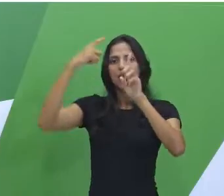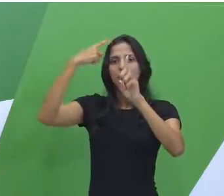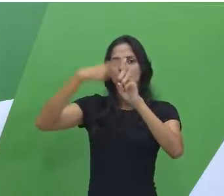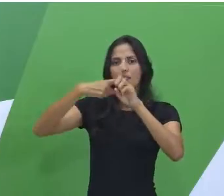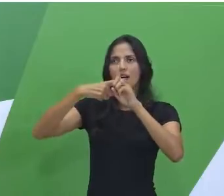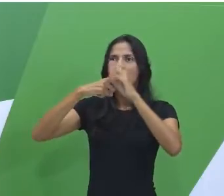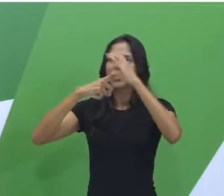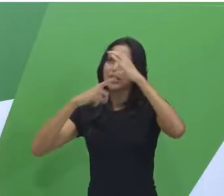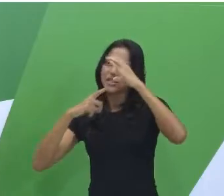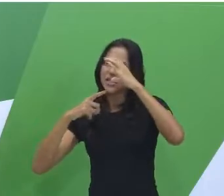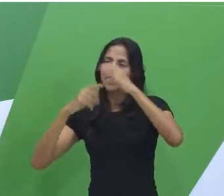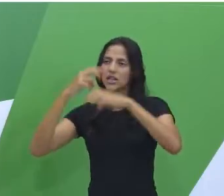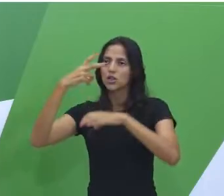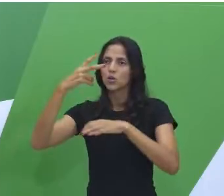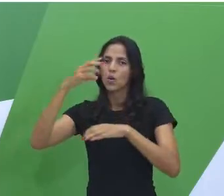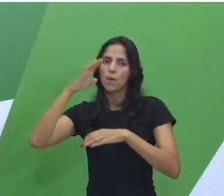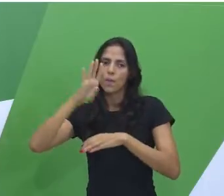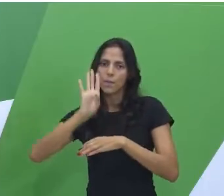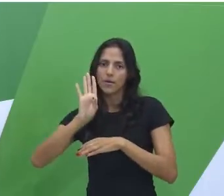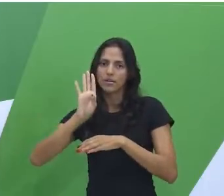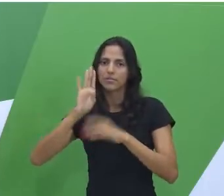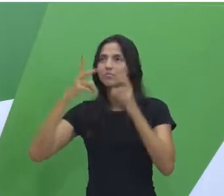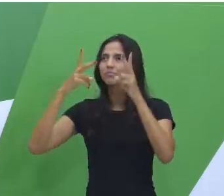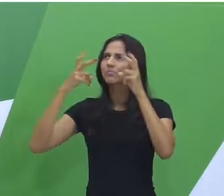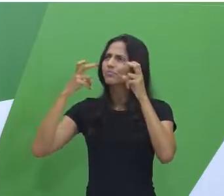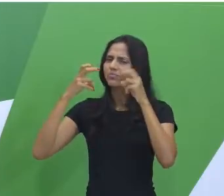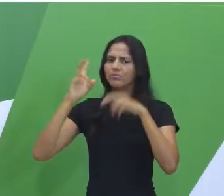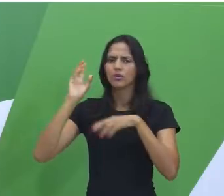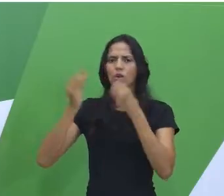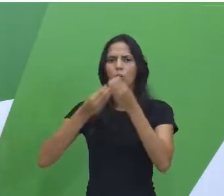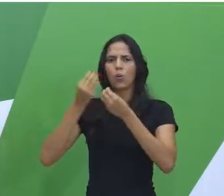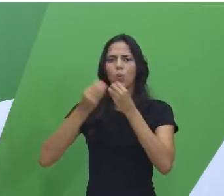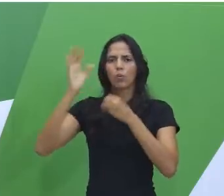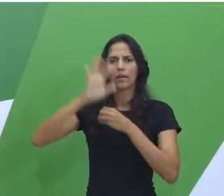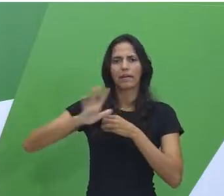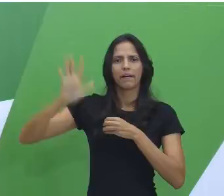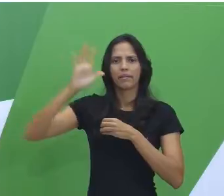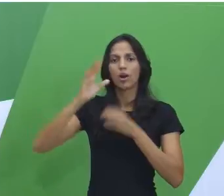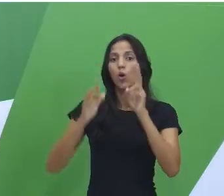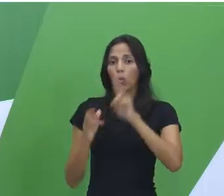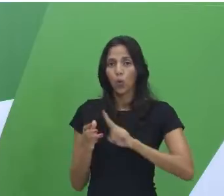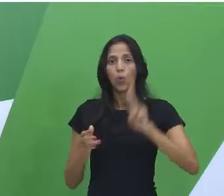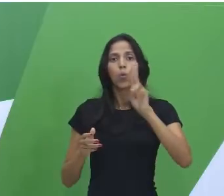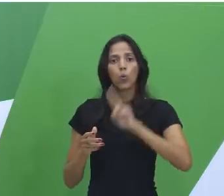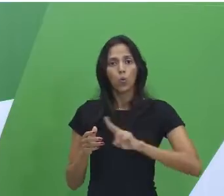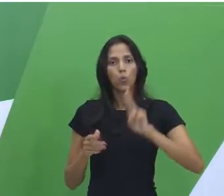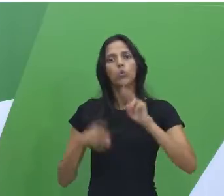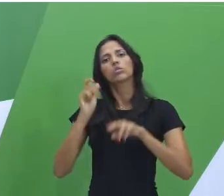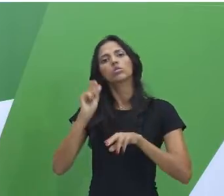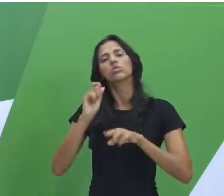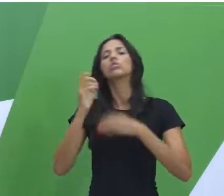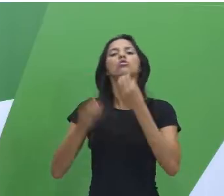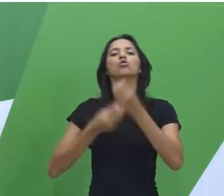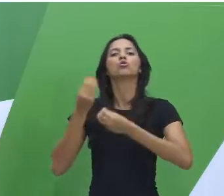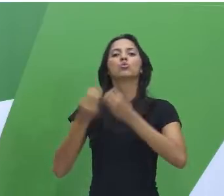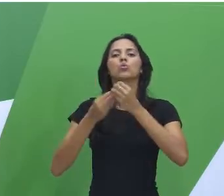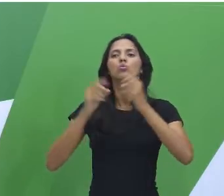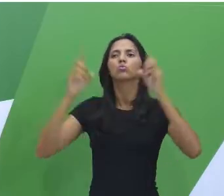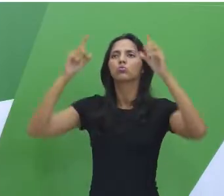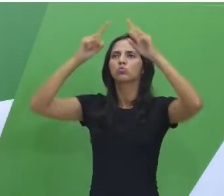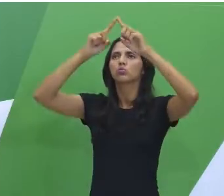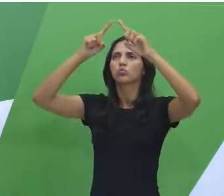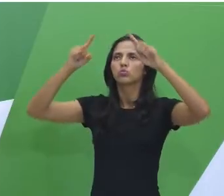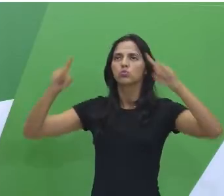essa lei ela é formatada de forma muito simples. Então, ela é geralmente usada, né, em medida de 2 lados e o